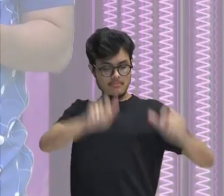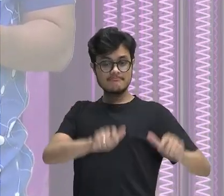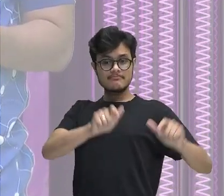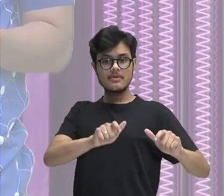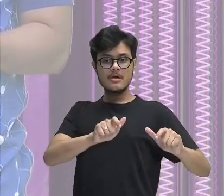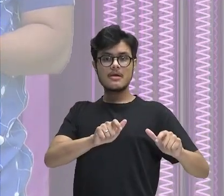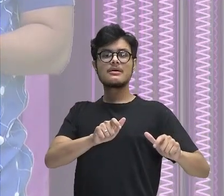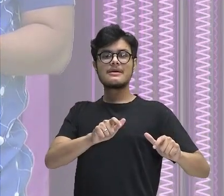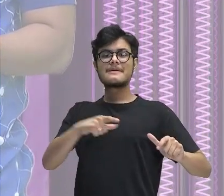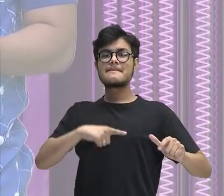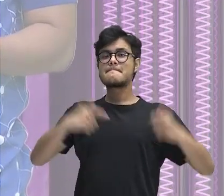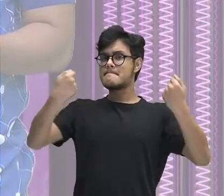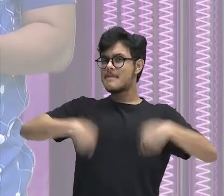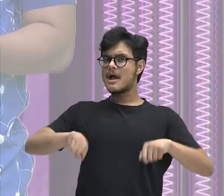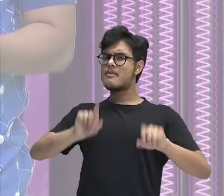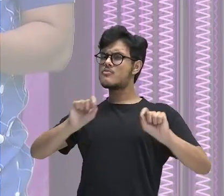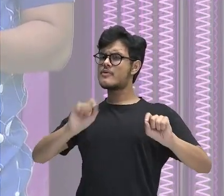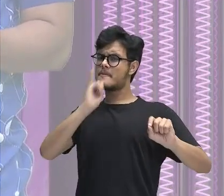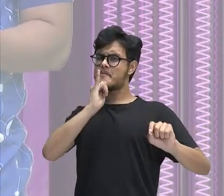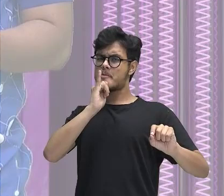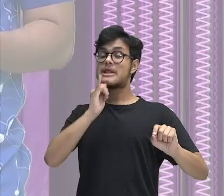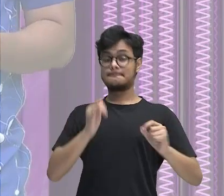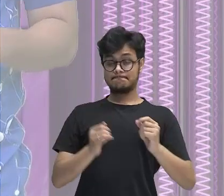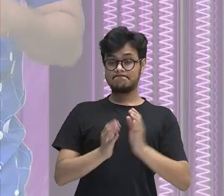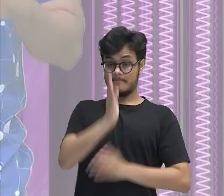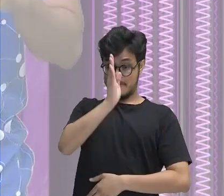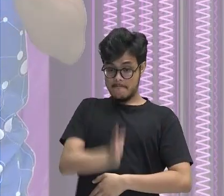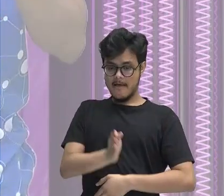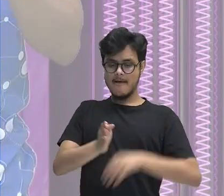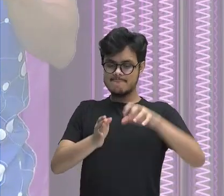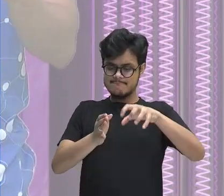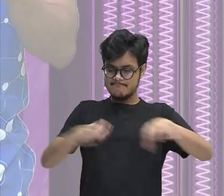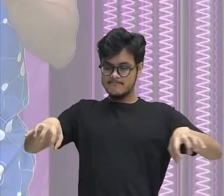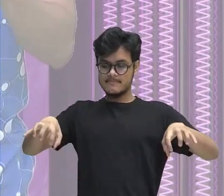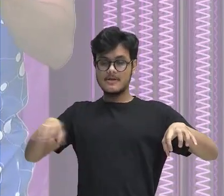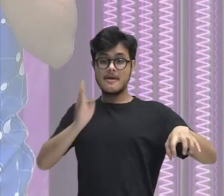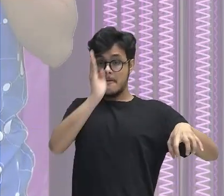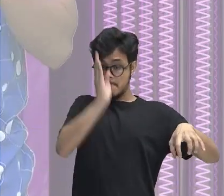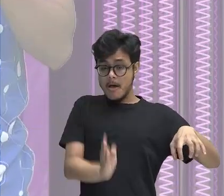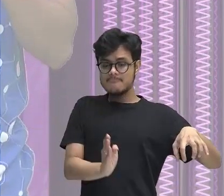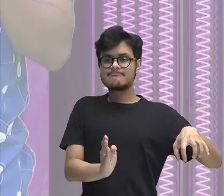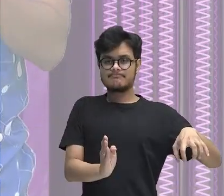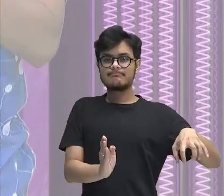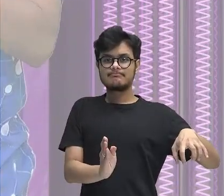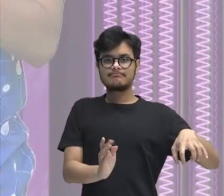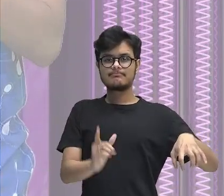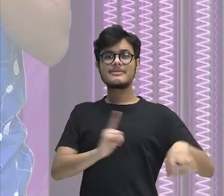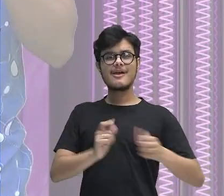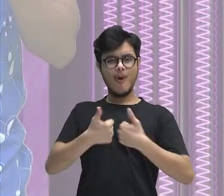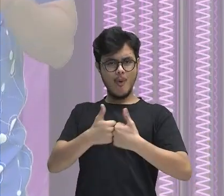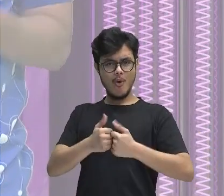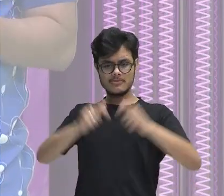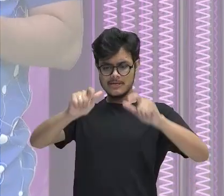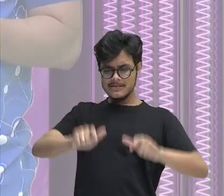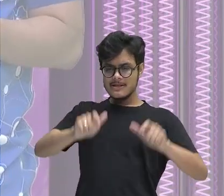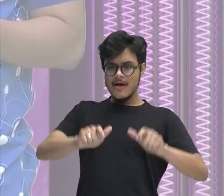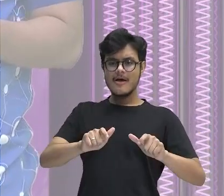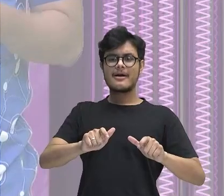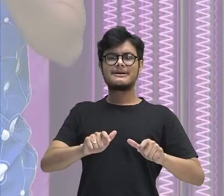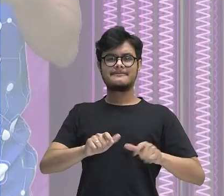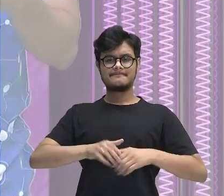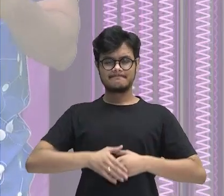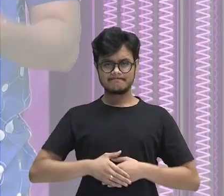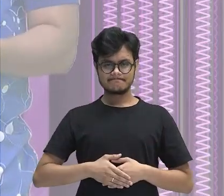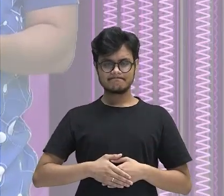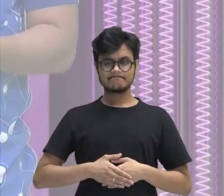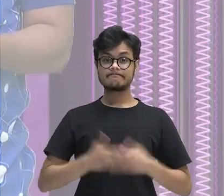exatamente na metade da via, tudo bem? Então, ele vai colocar paradas de ônibus nas principais vias